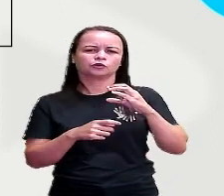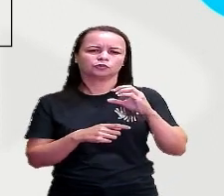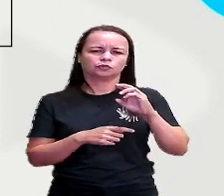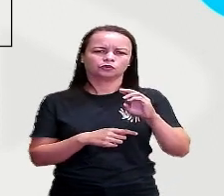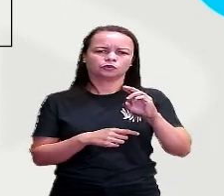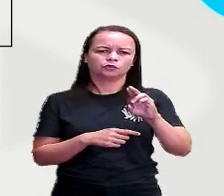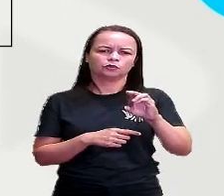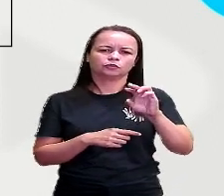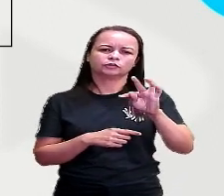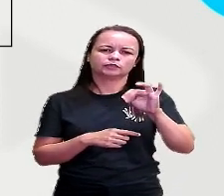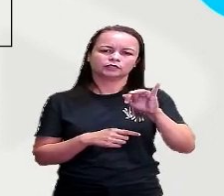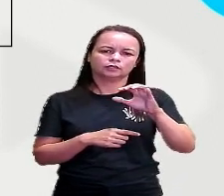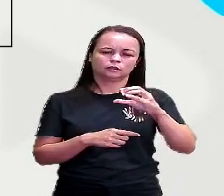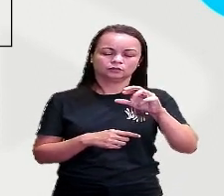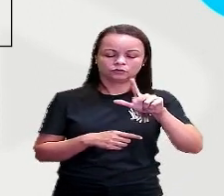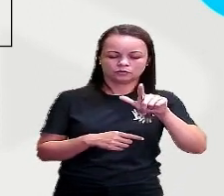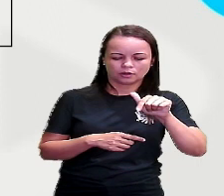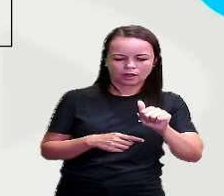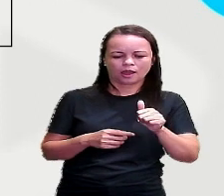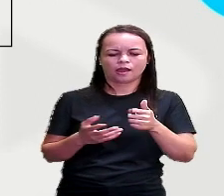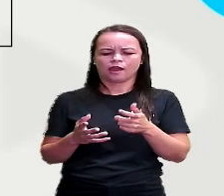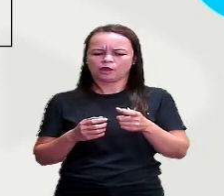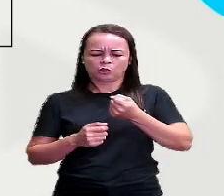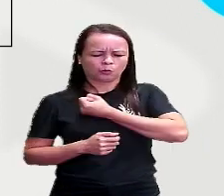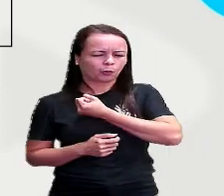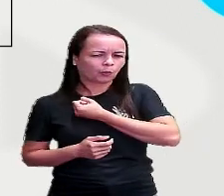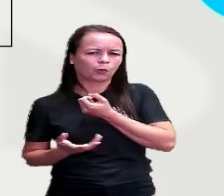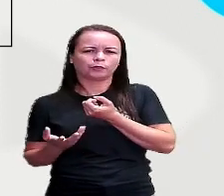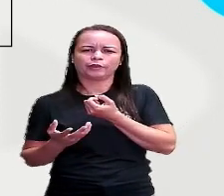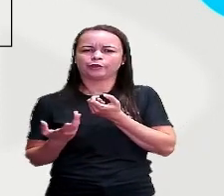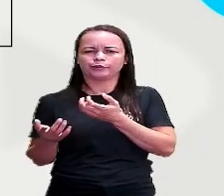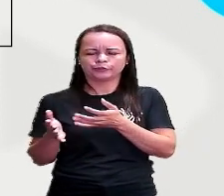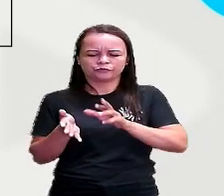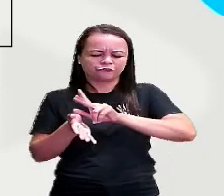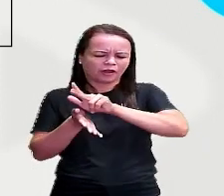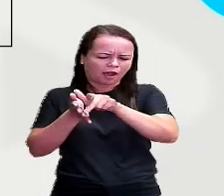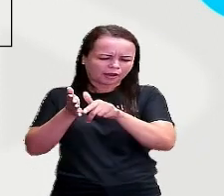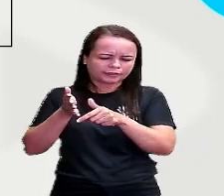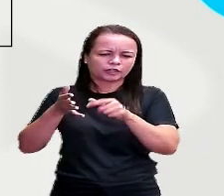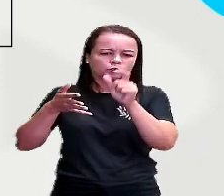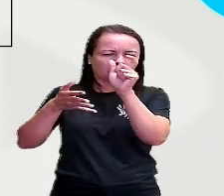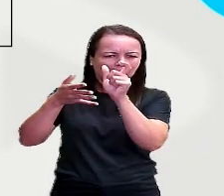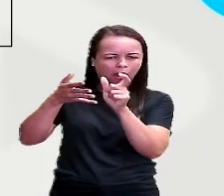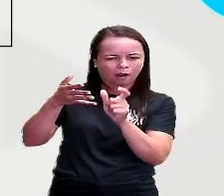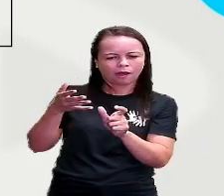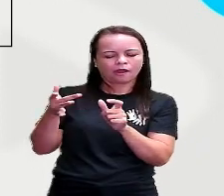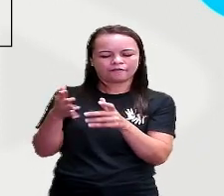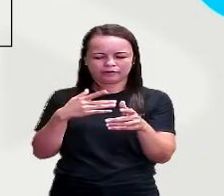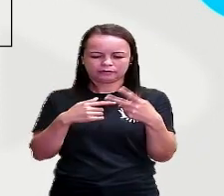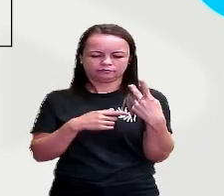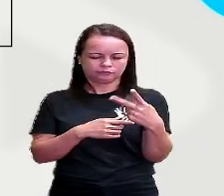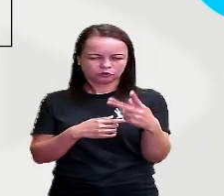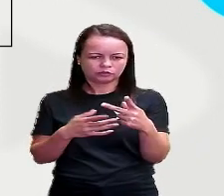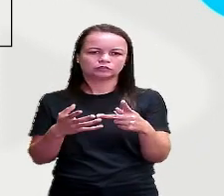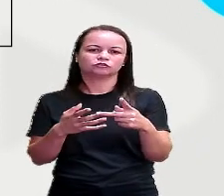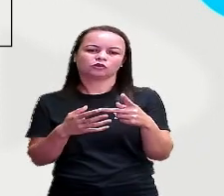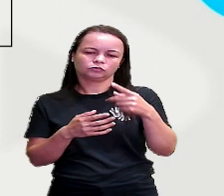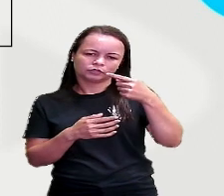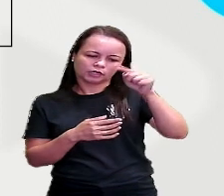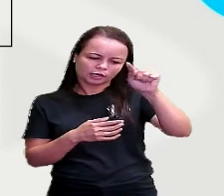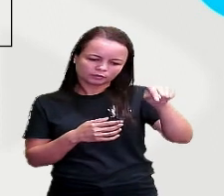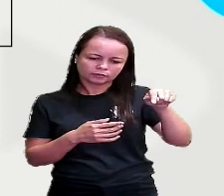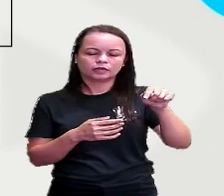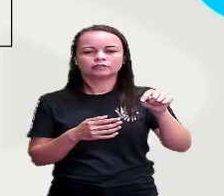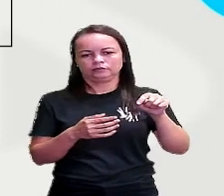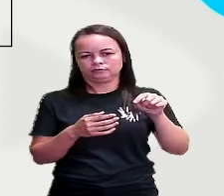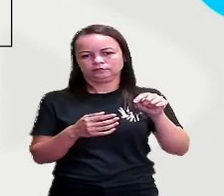número, trânsito, parágrafo, ângulo, todas essas aí vão ser acentuadas pelo fato de